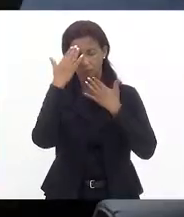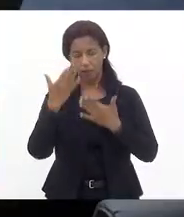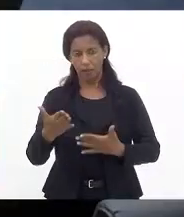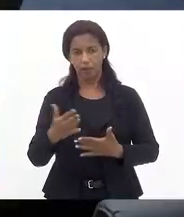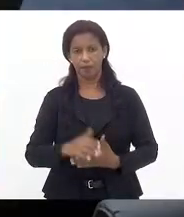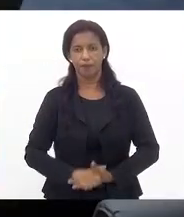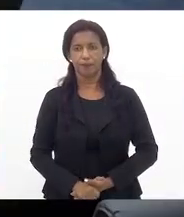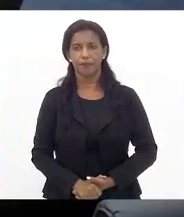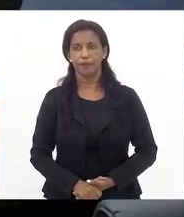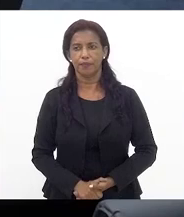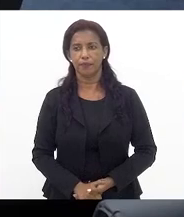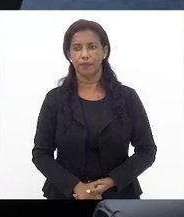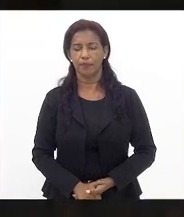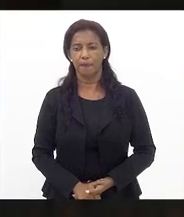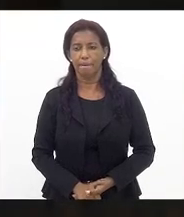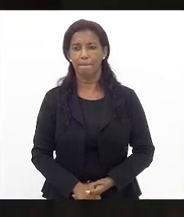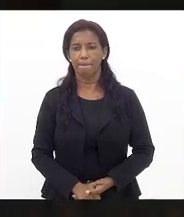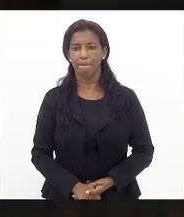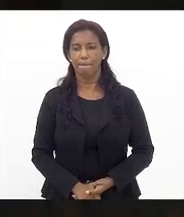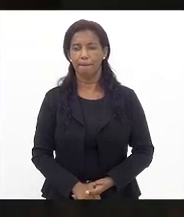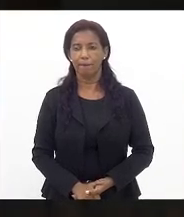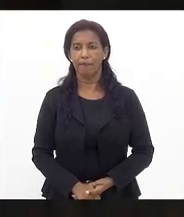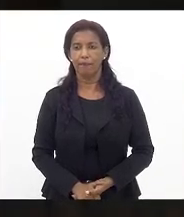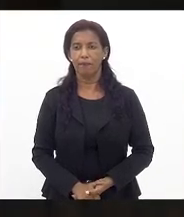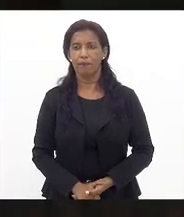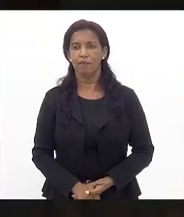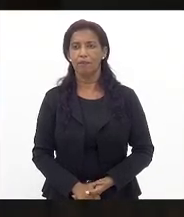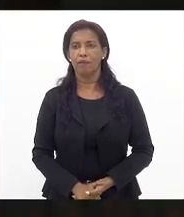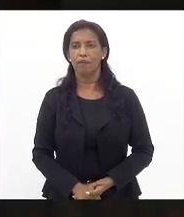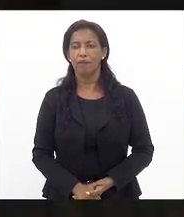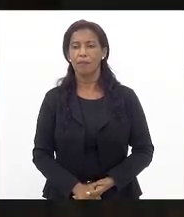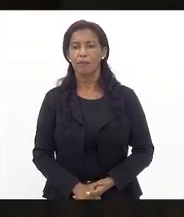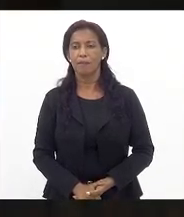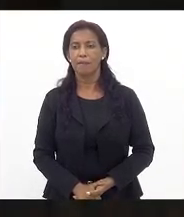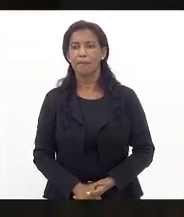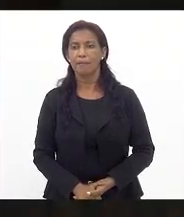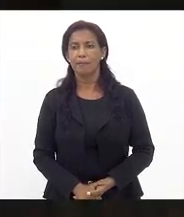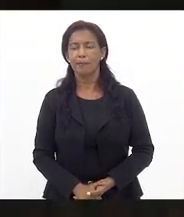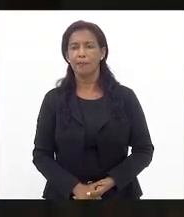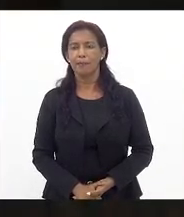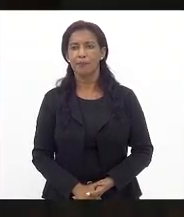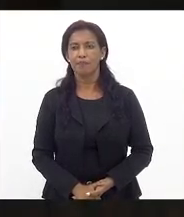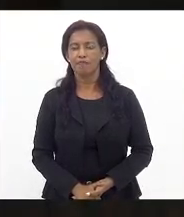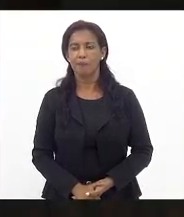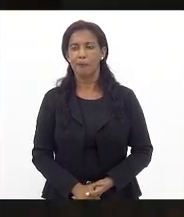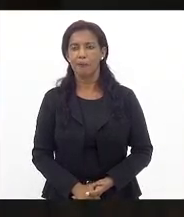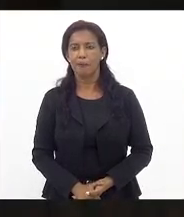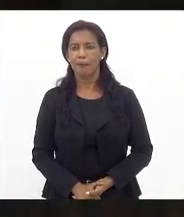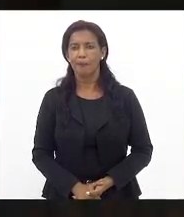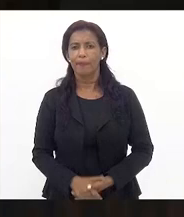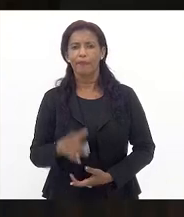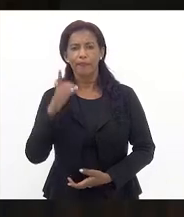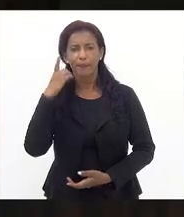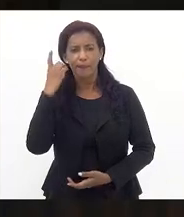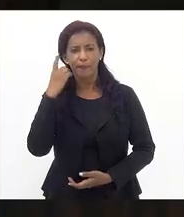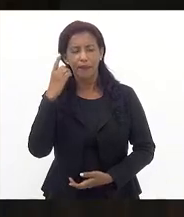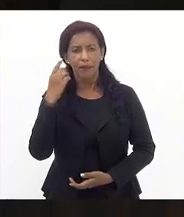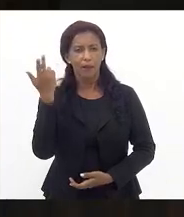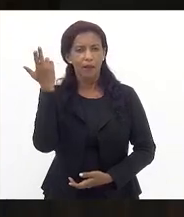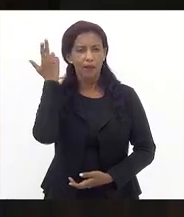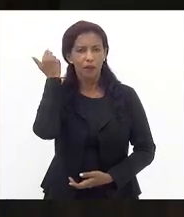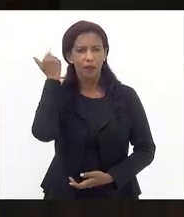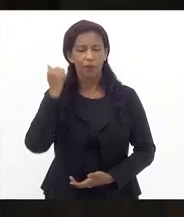deputada. Obrigada, deputada. Próximo orador inscrito, o nome do deputado... Pois não, deputado Eliomar.